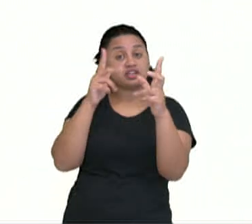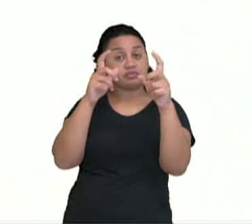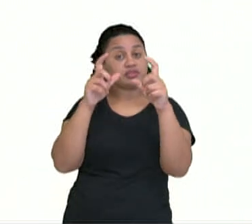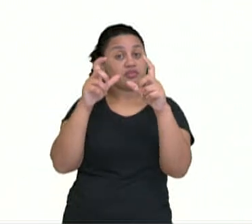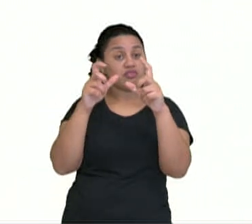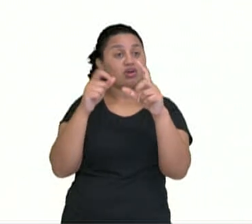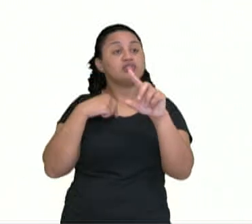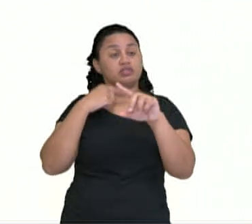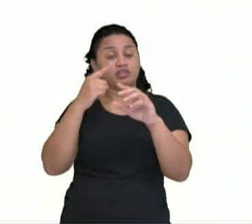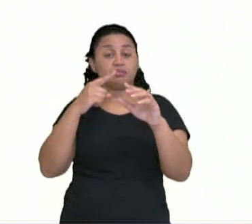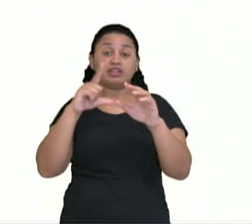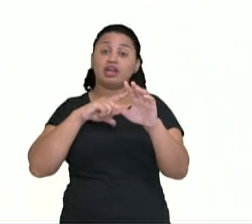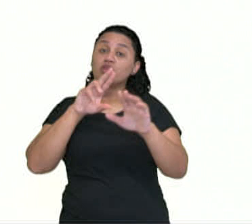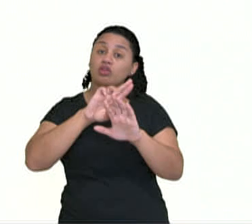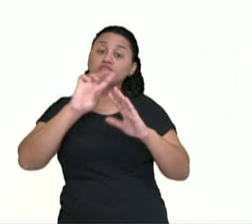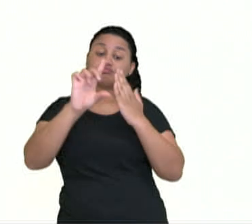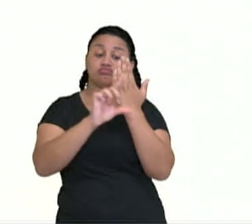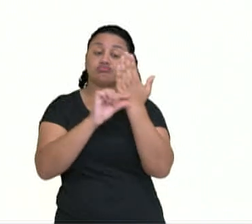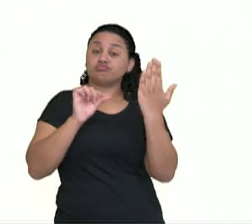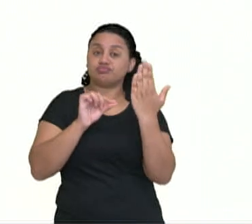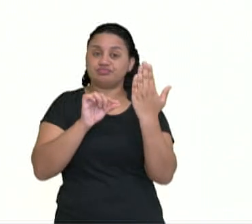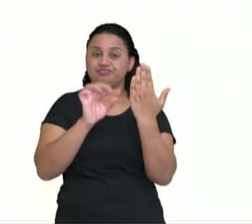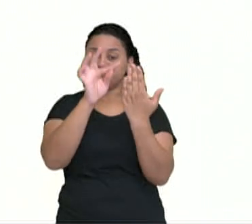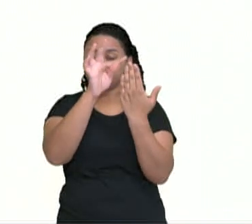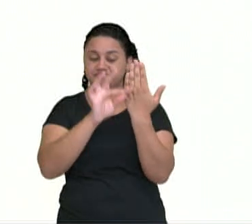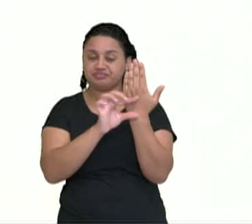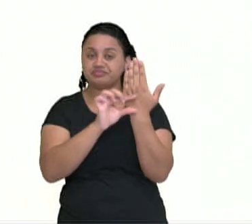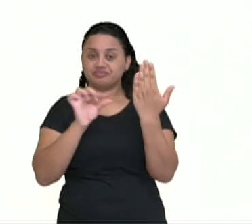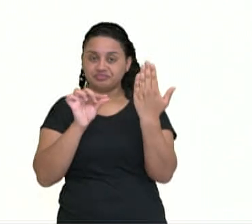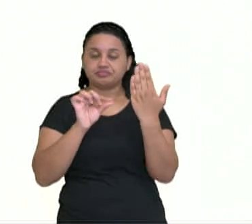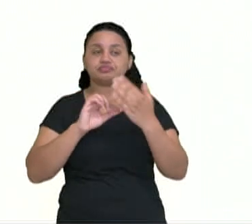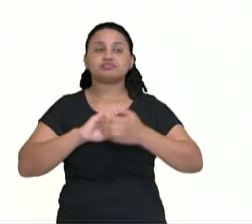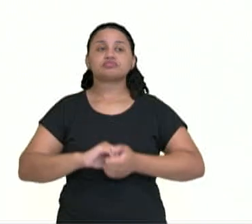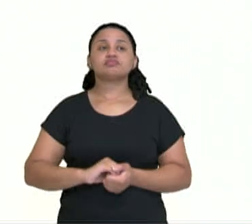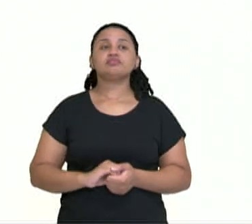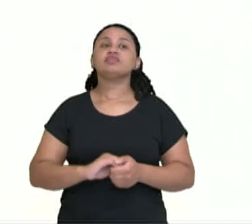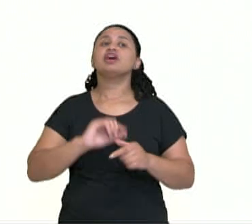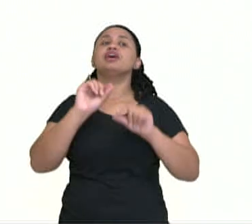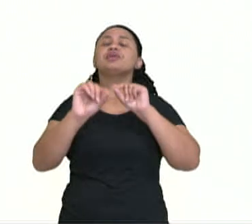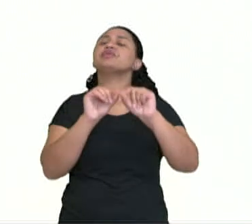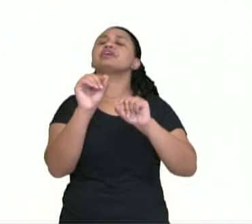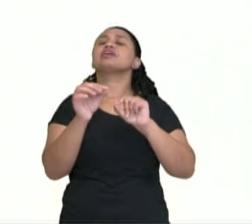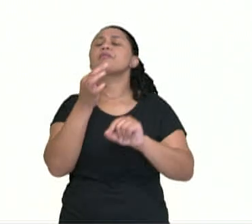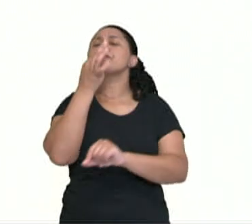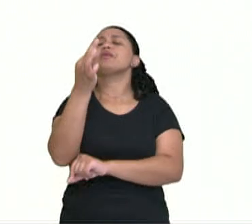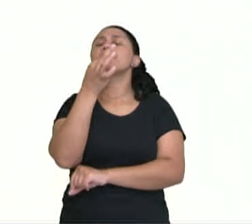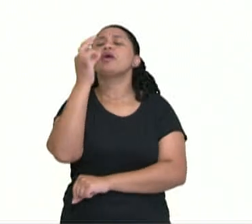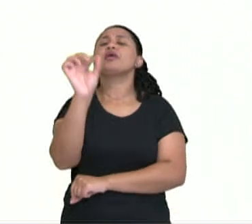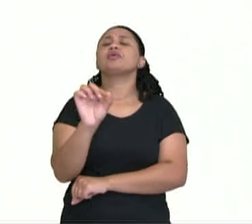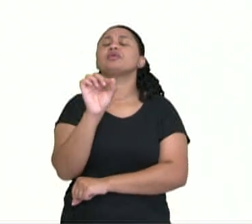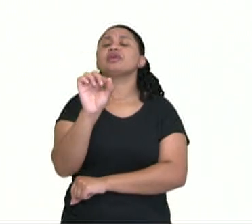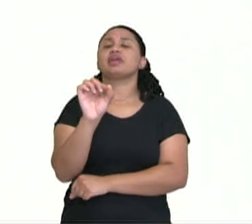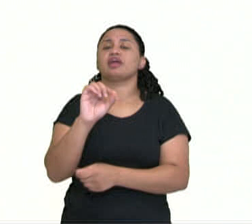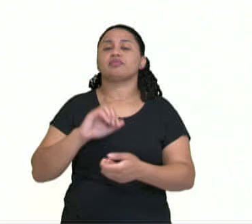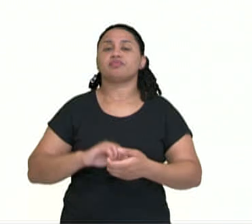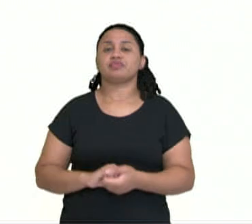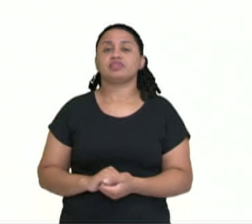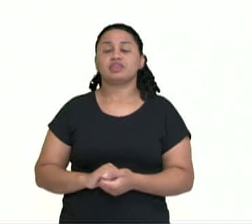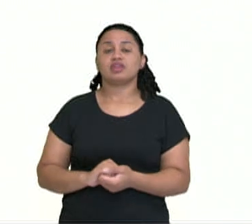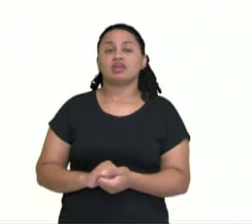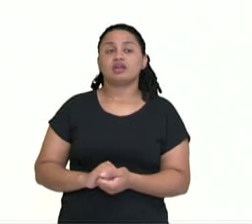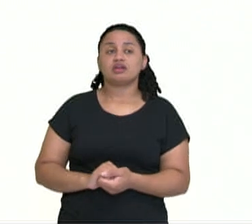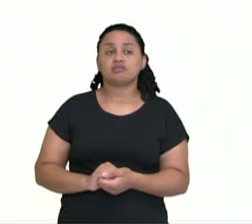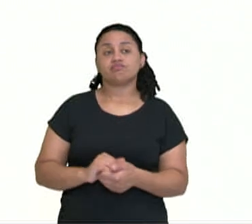direitinho, você vai achar que é dele. O que está sendo criticado nessa citação? False information